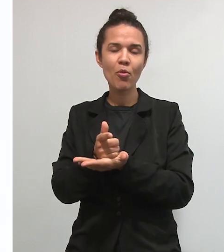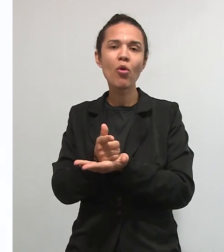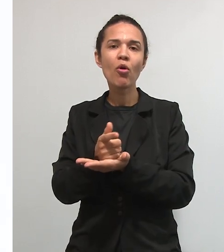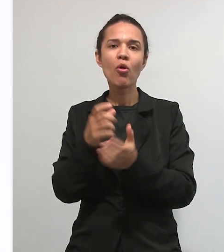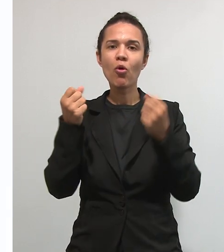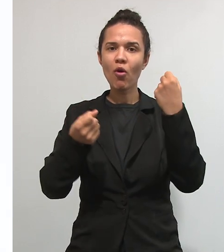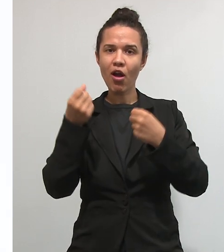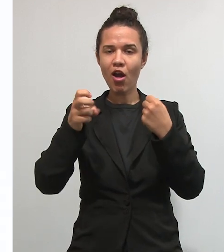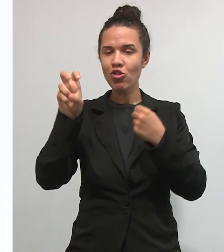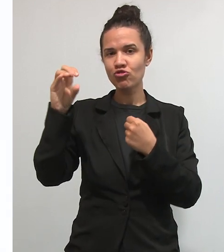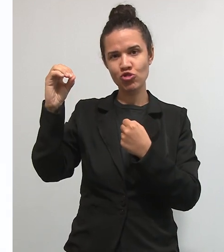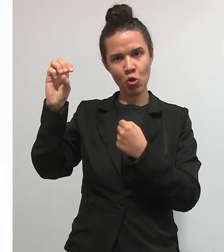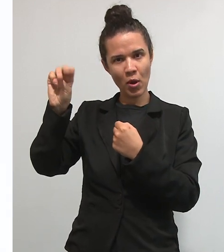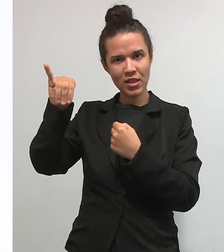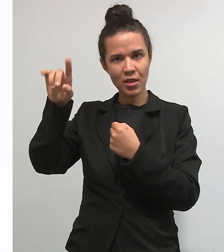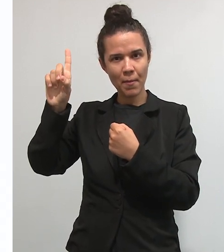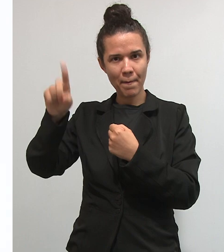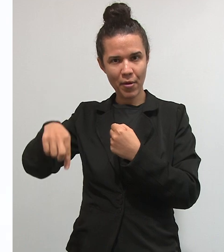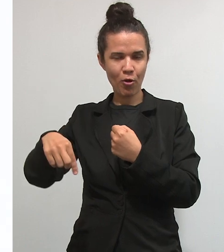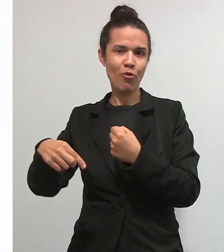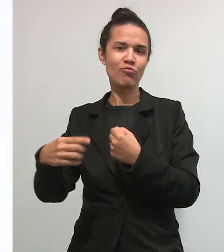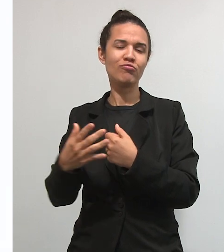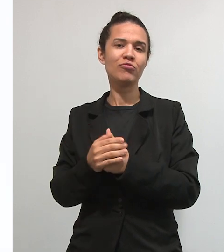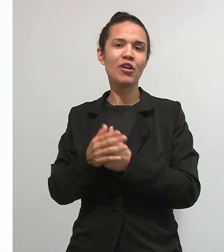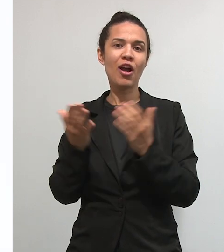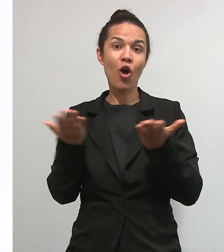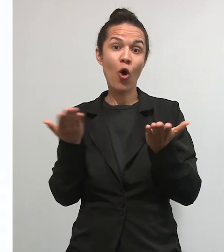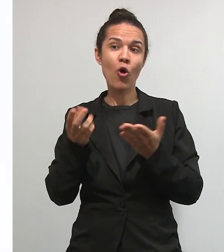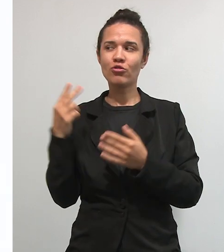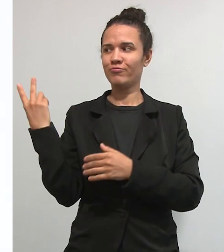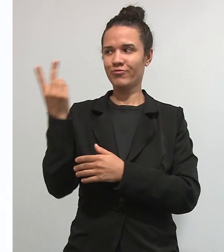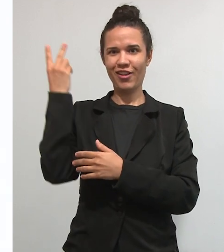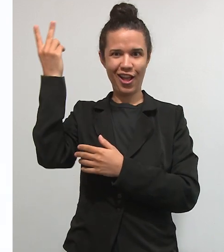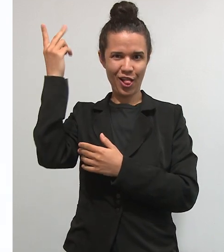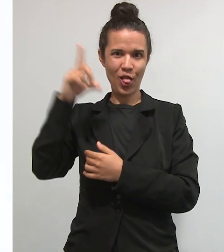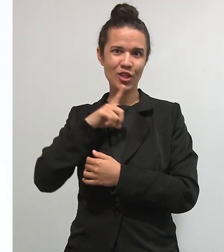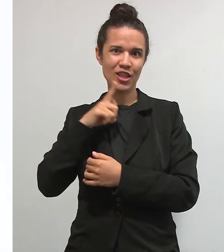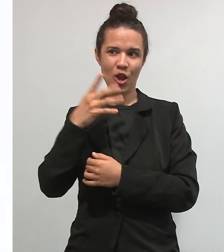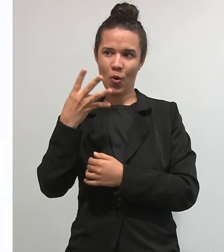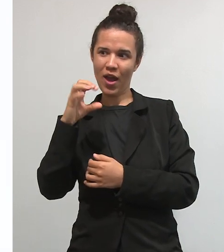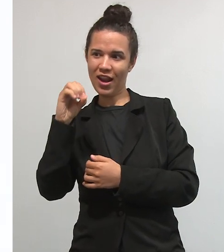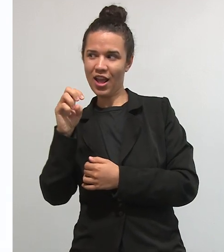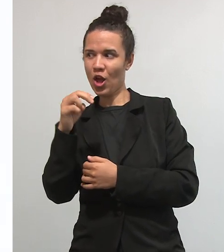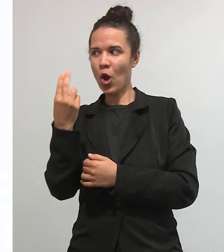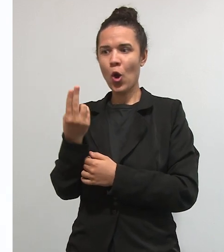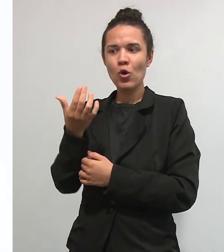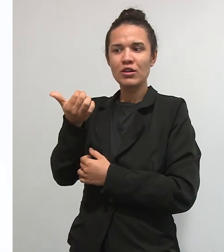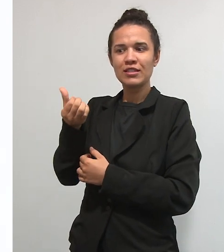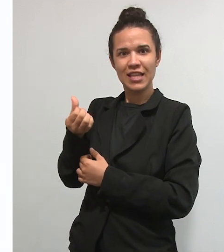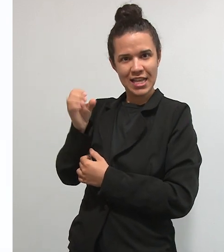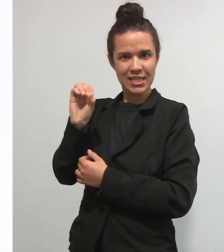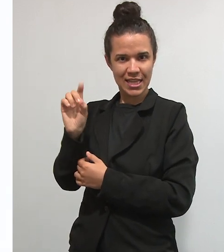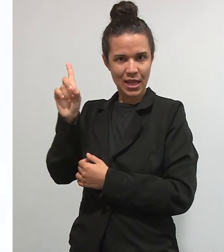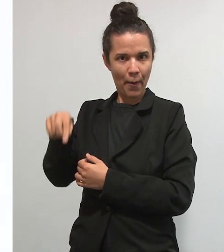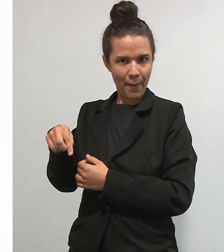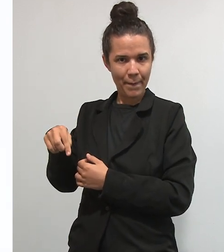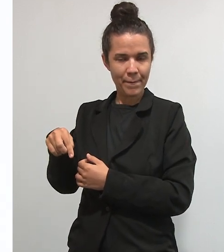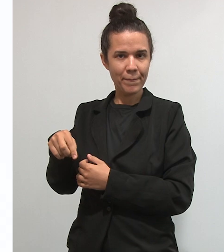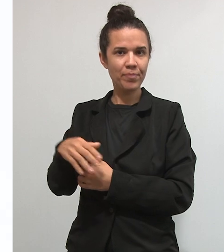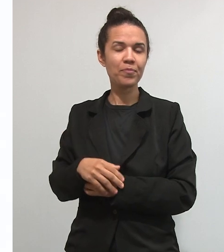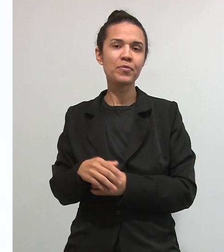lá de 50 mil, por mais que hoje possa valer 40 ou 60,